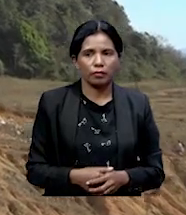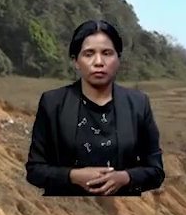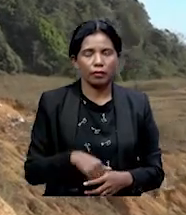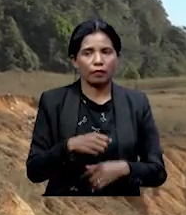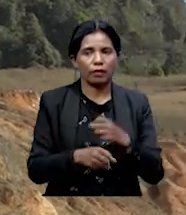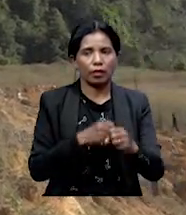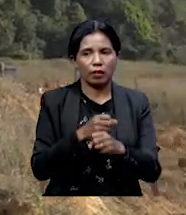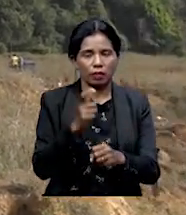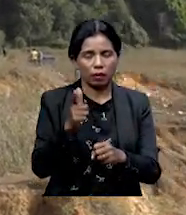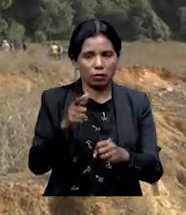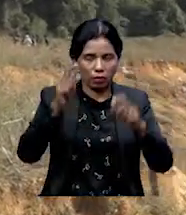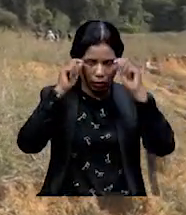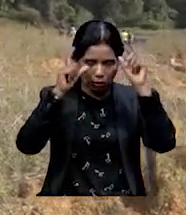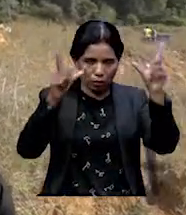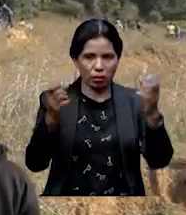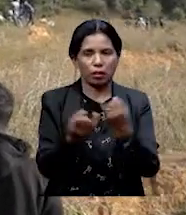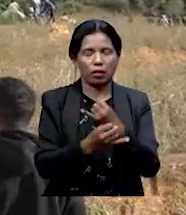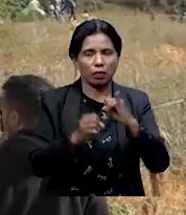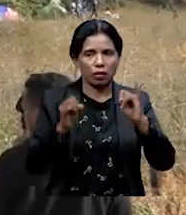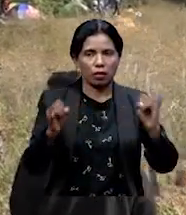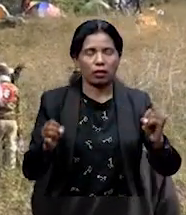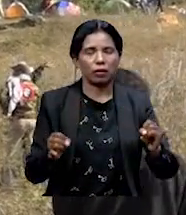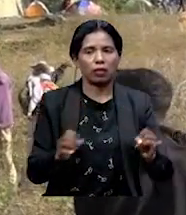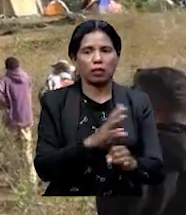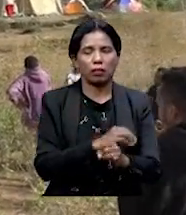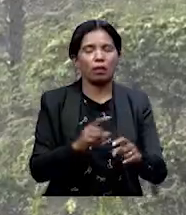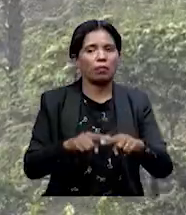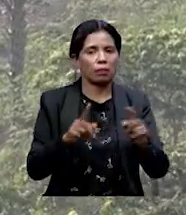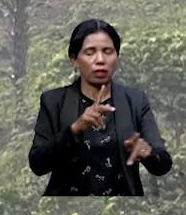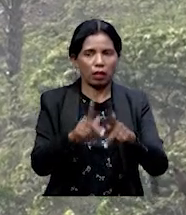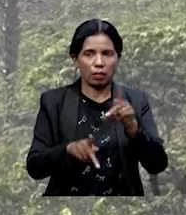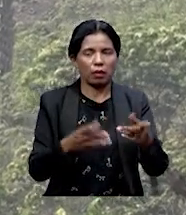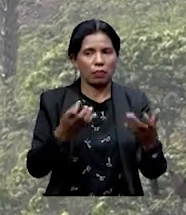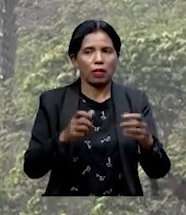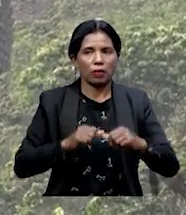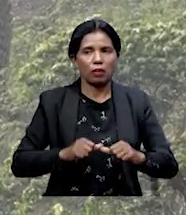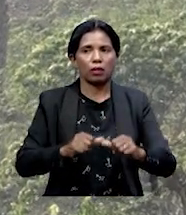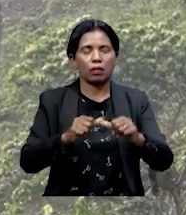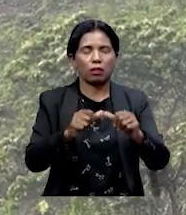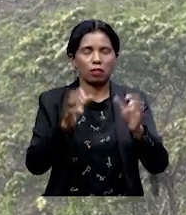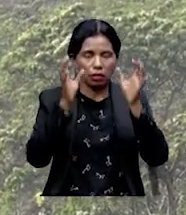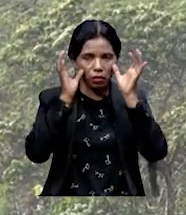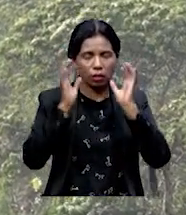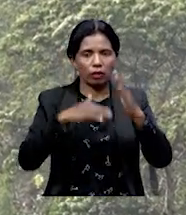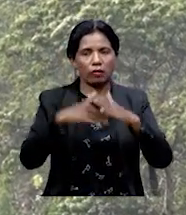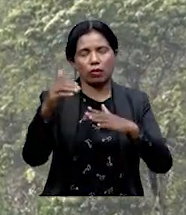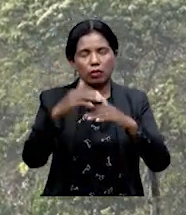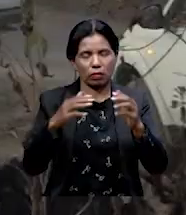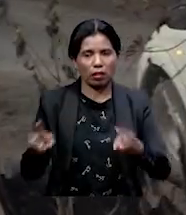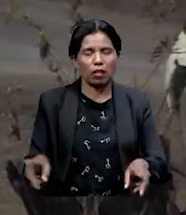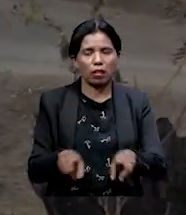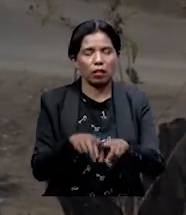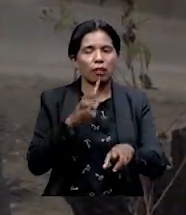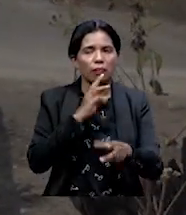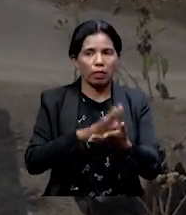Tineroa nulo ona Timor-Leste restaurante independência ka ukungan, mai be comunidade bara continua lerik ba infraestrutura básico, hanesan